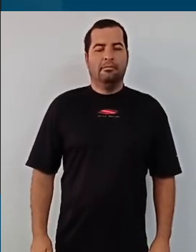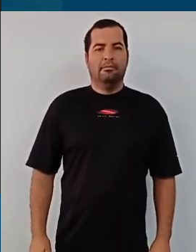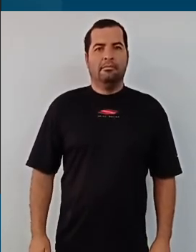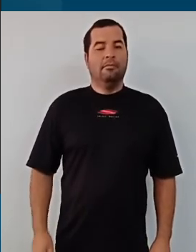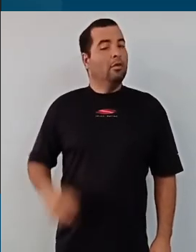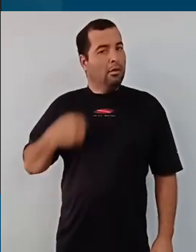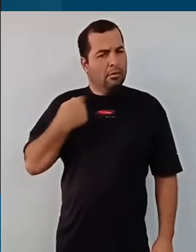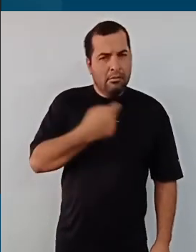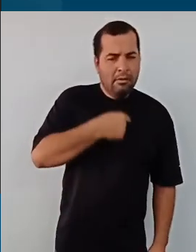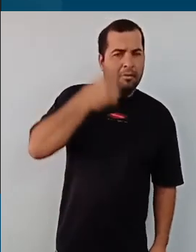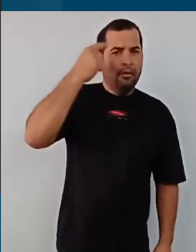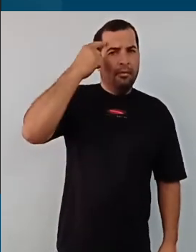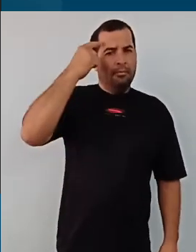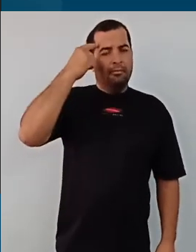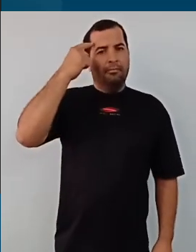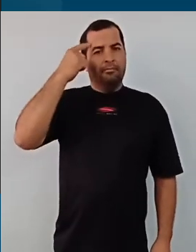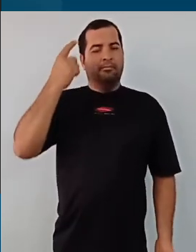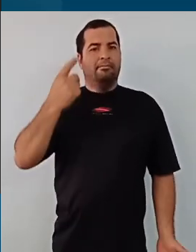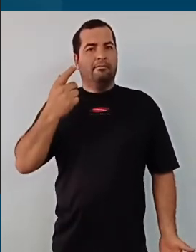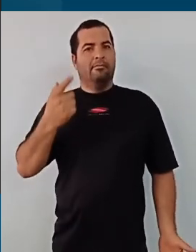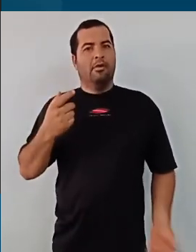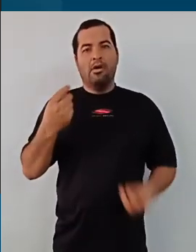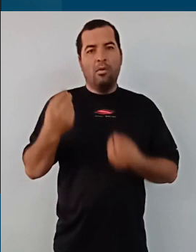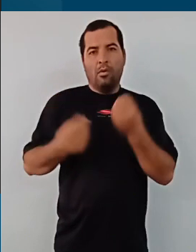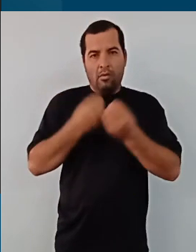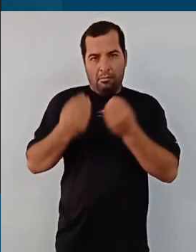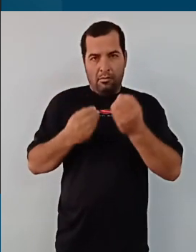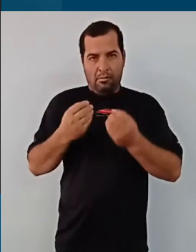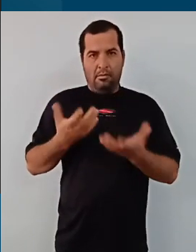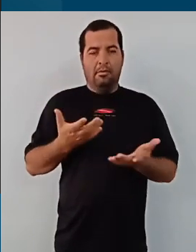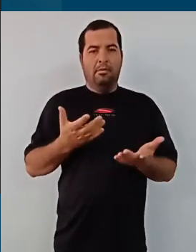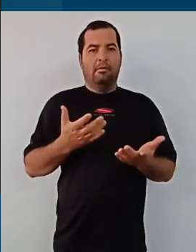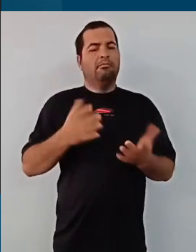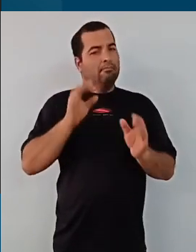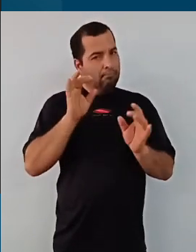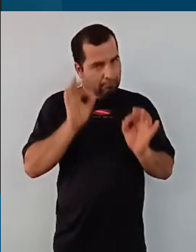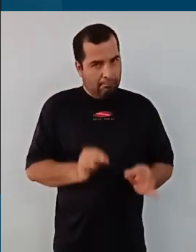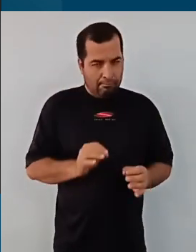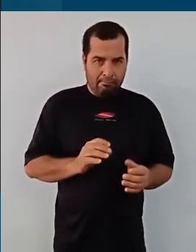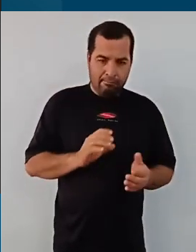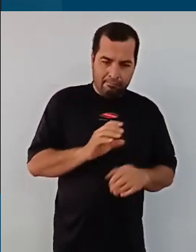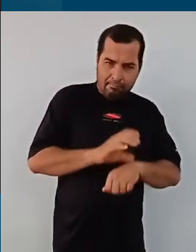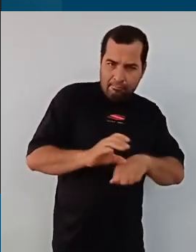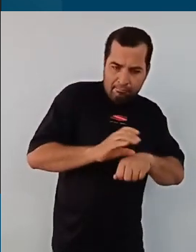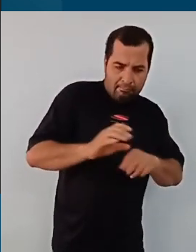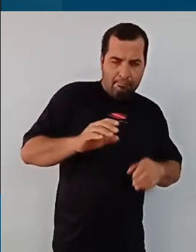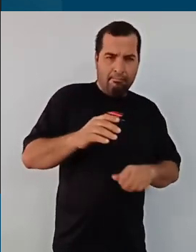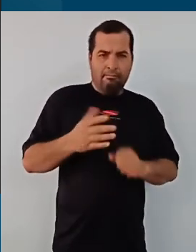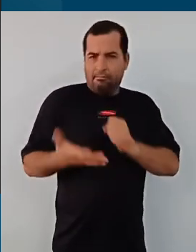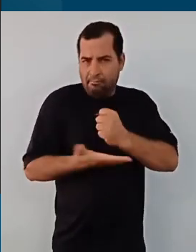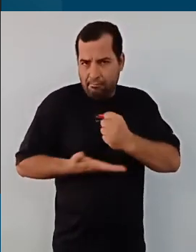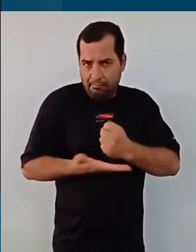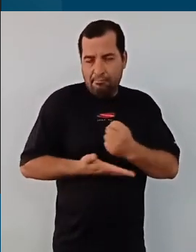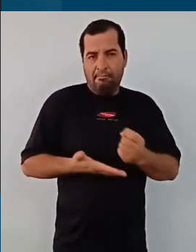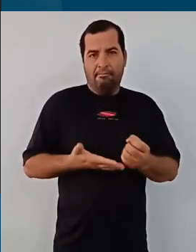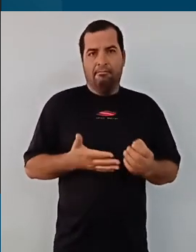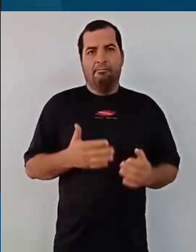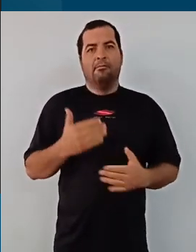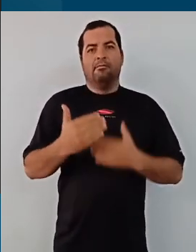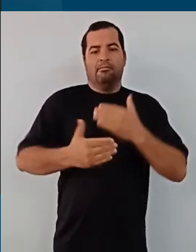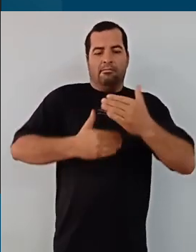Se a gente pensar, então, na formação geral básica, ela se